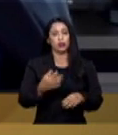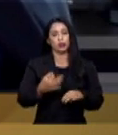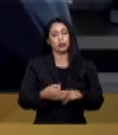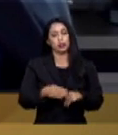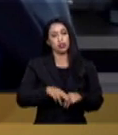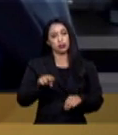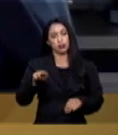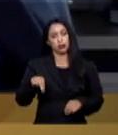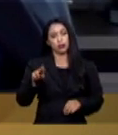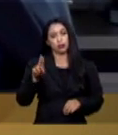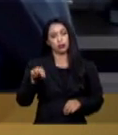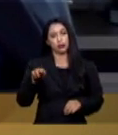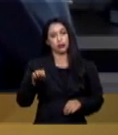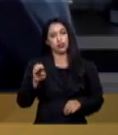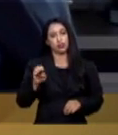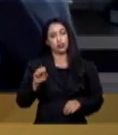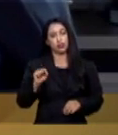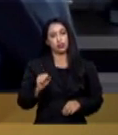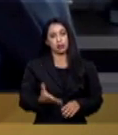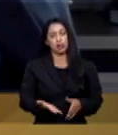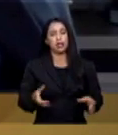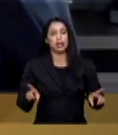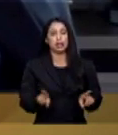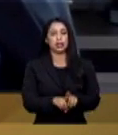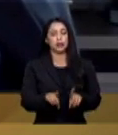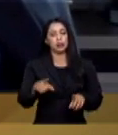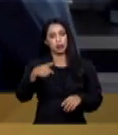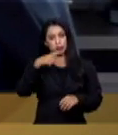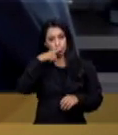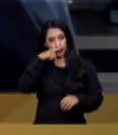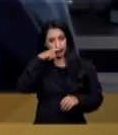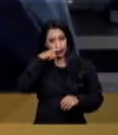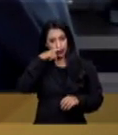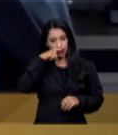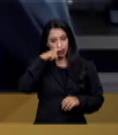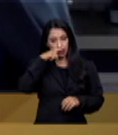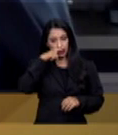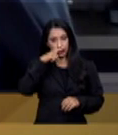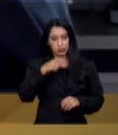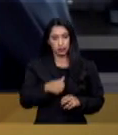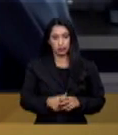Marques e penso que acompanhada pelo ministro Luiz Edson Fachin,